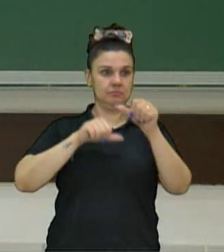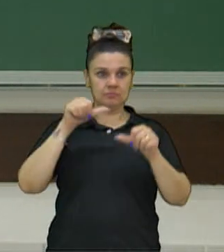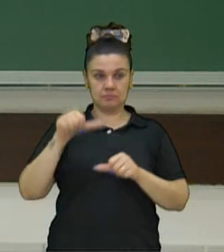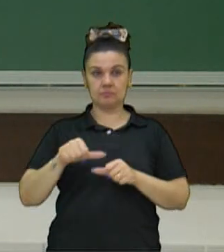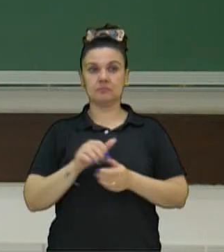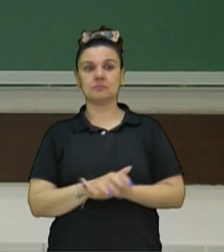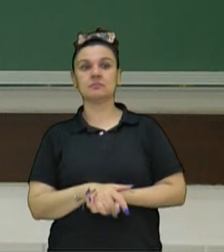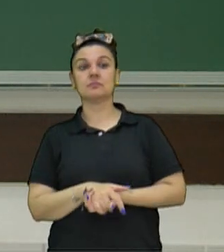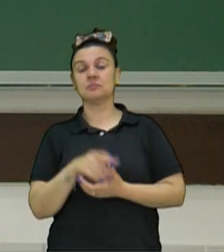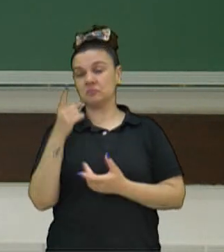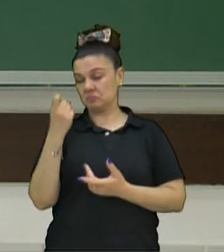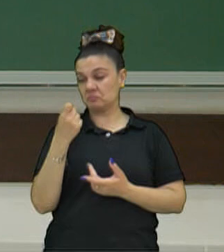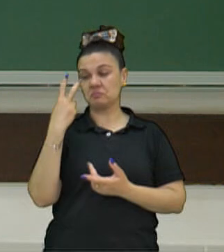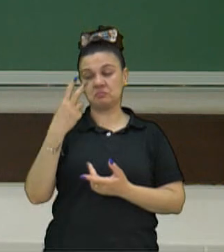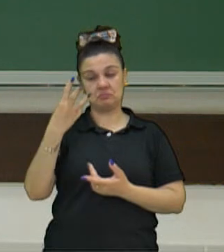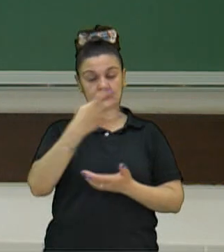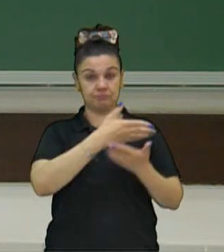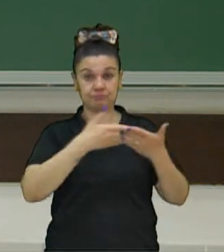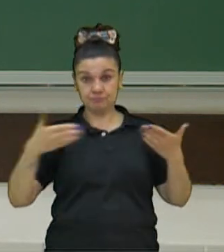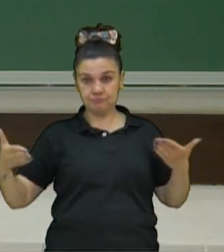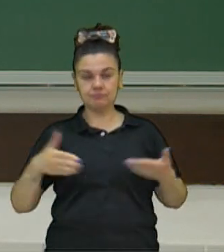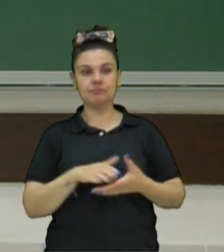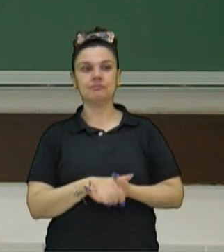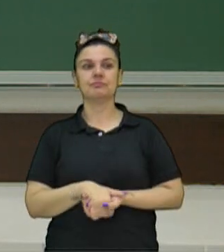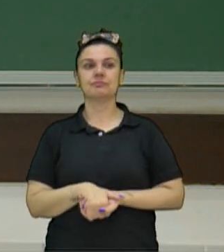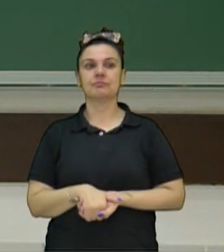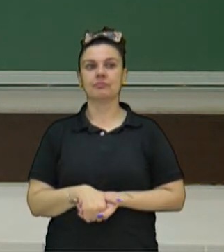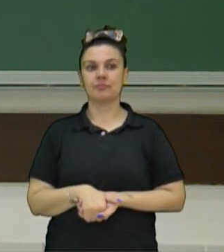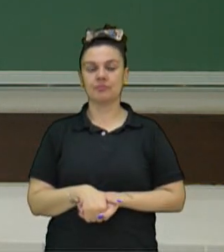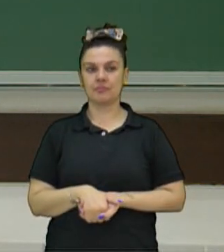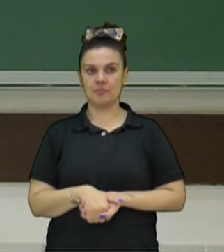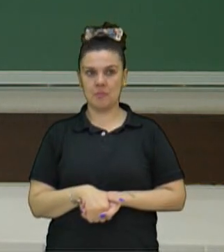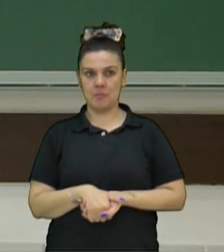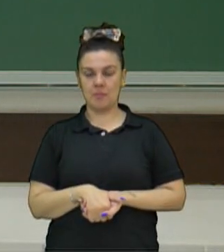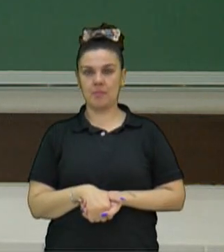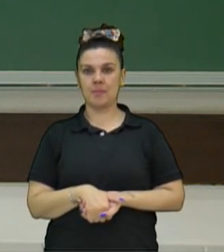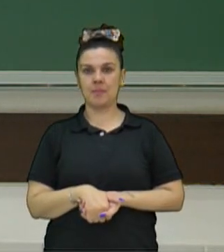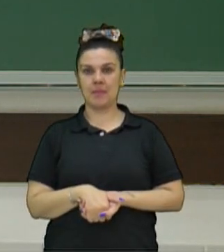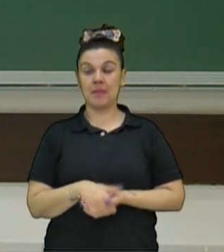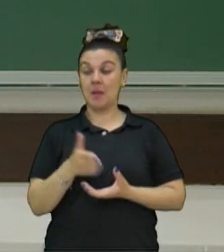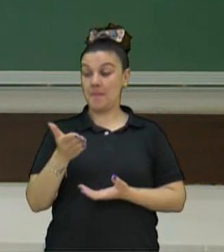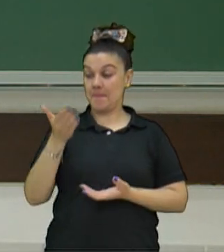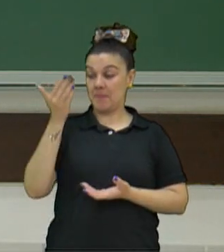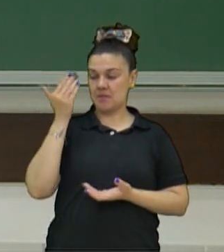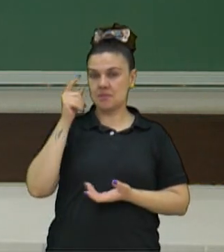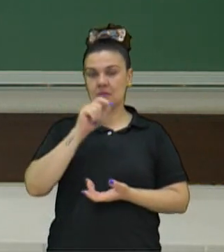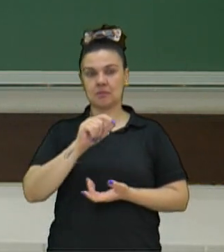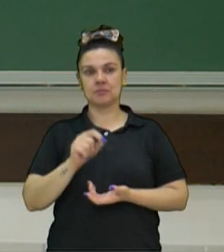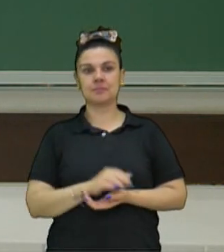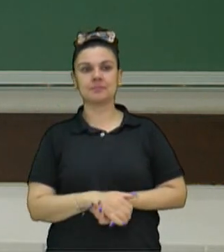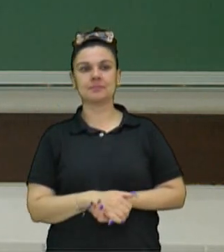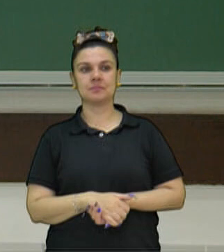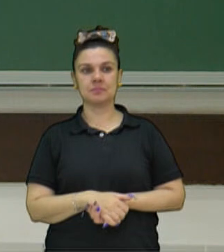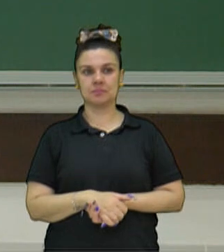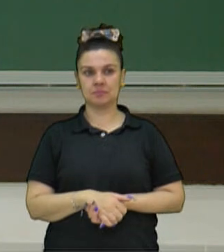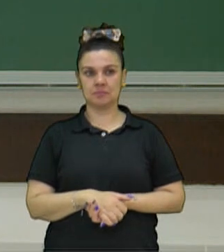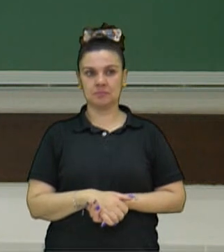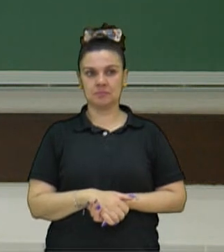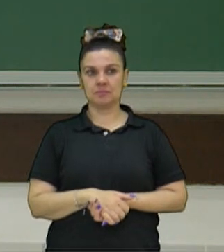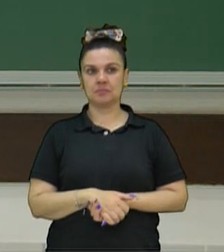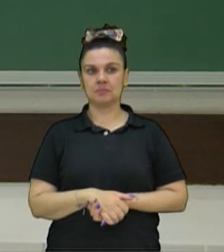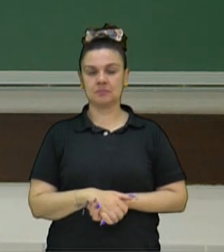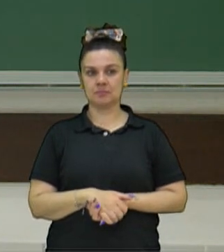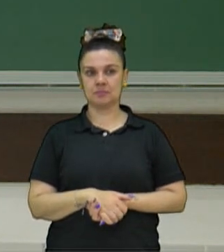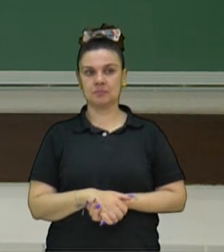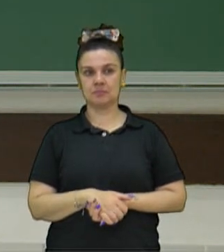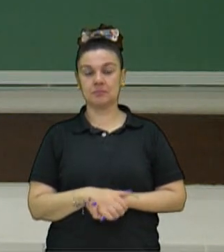eu tivesse uma criança, duas crianças, tanto faz. O verbo go no passado vira went. The children went